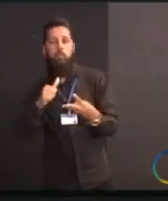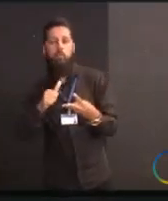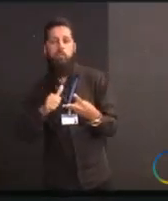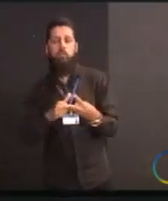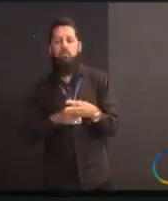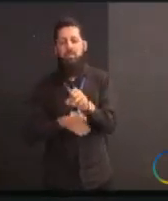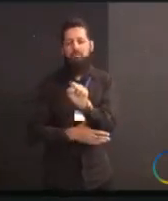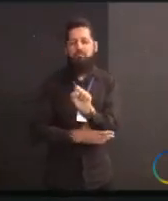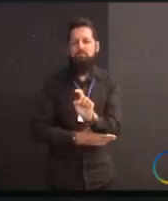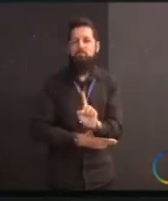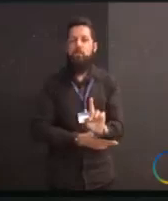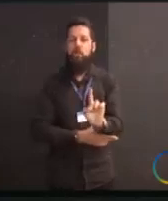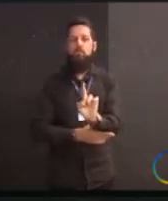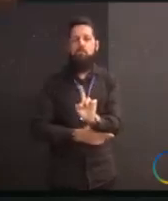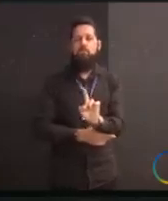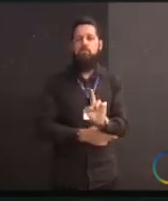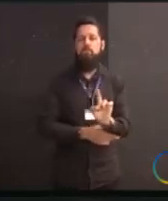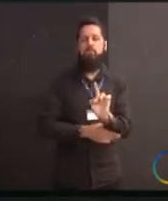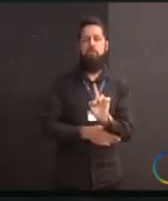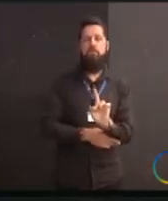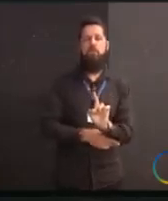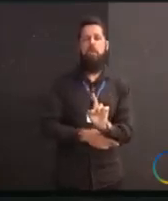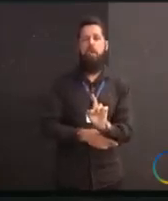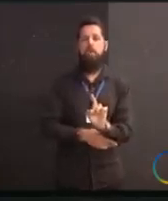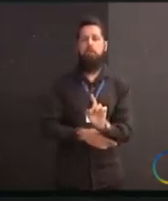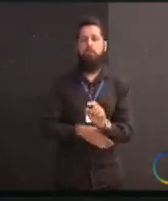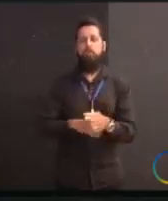Solitário, compartilhar com quem?